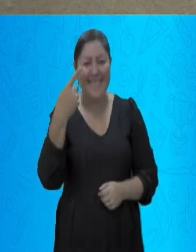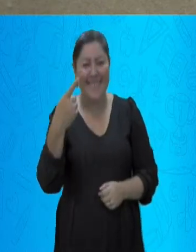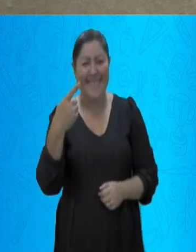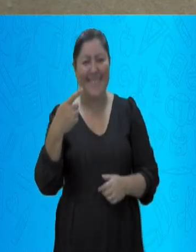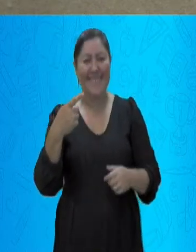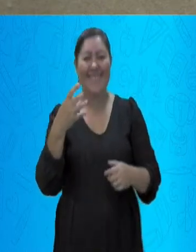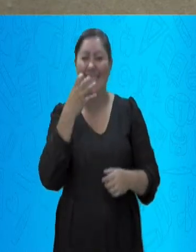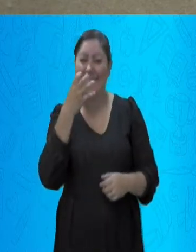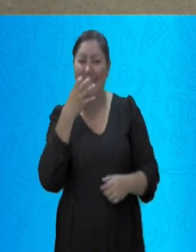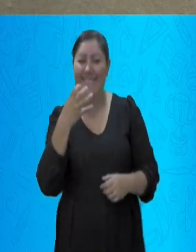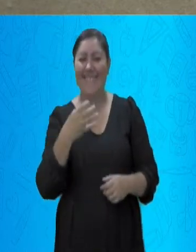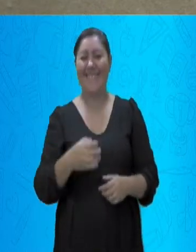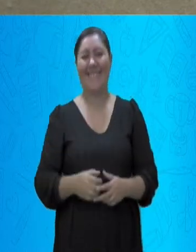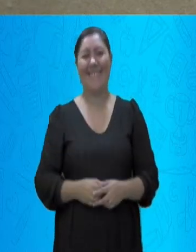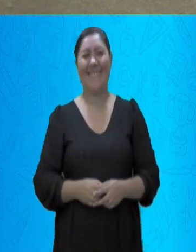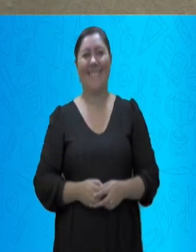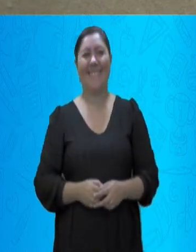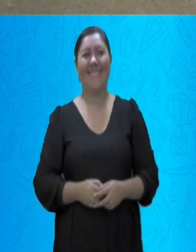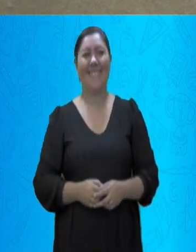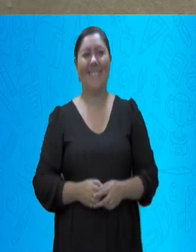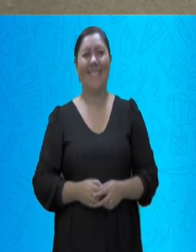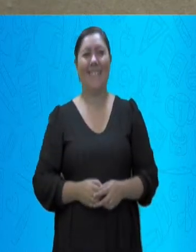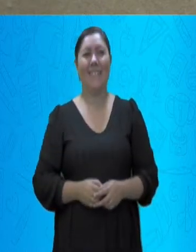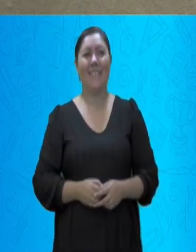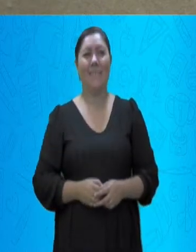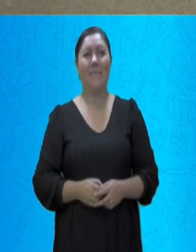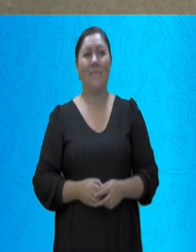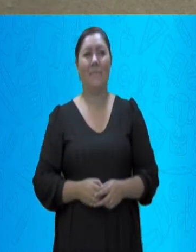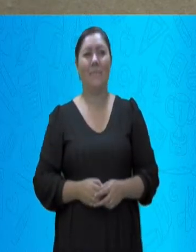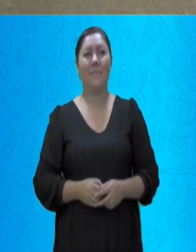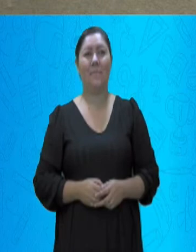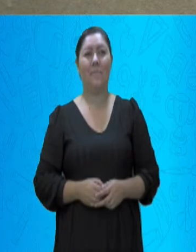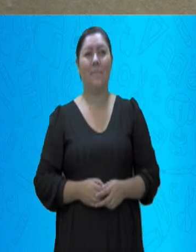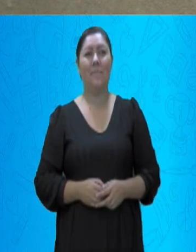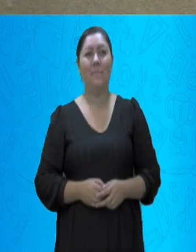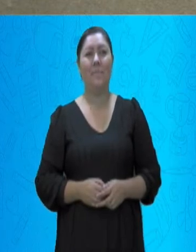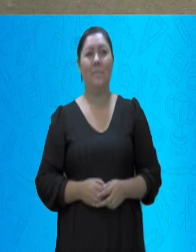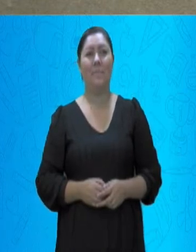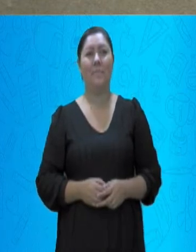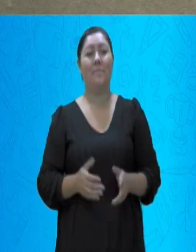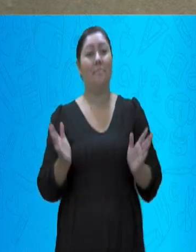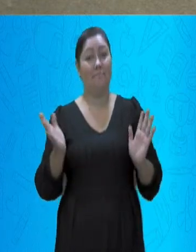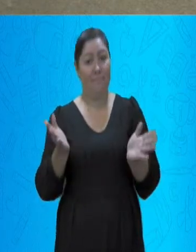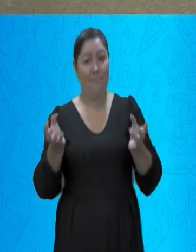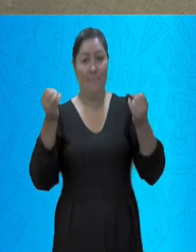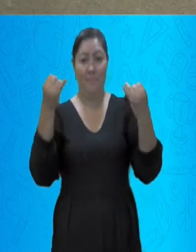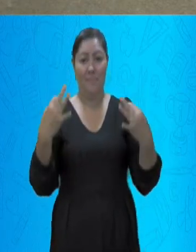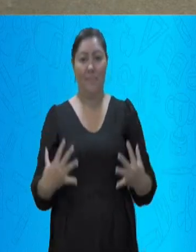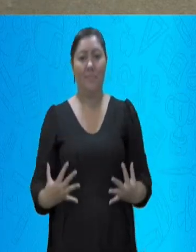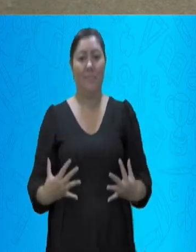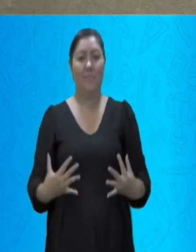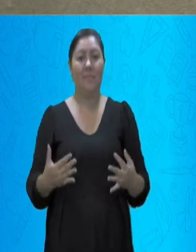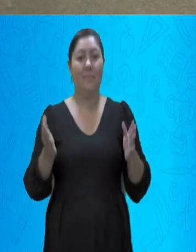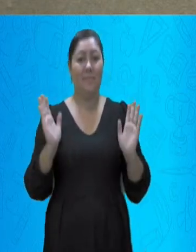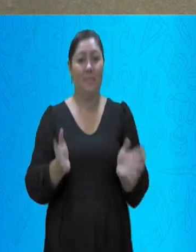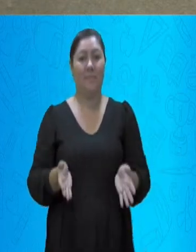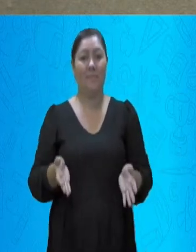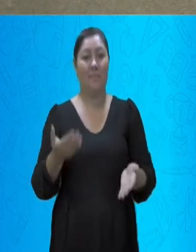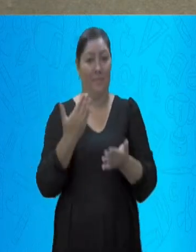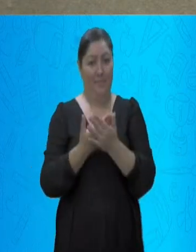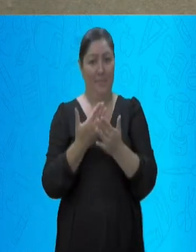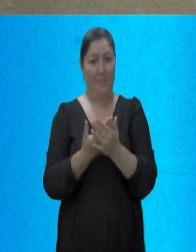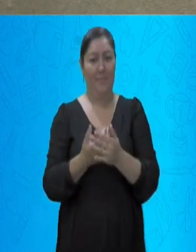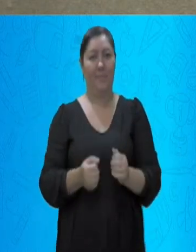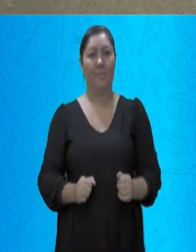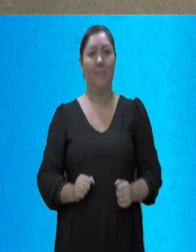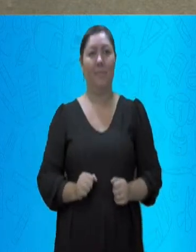Legal. Observem a frase. Agora nós vamos falar sobre isso que nós estudamos lá, que a gente viu no slide anterior. Então,